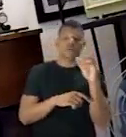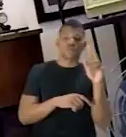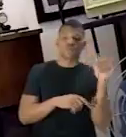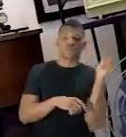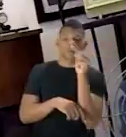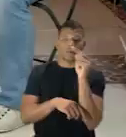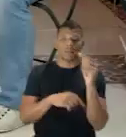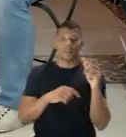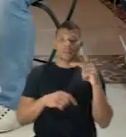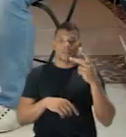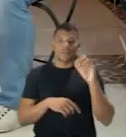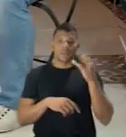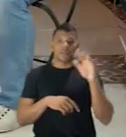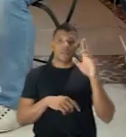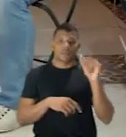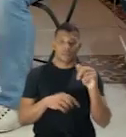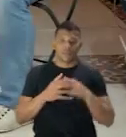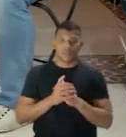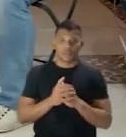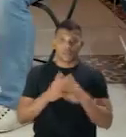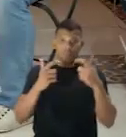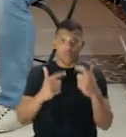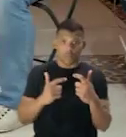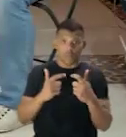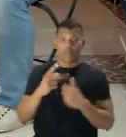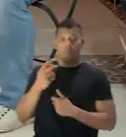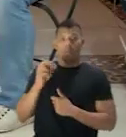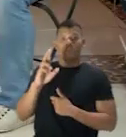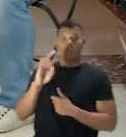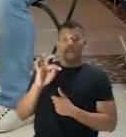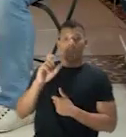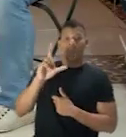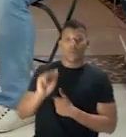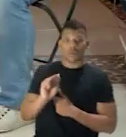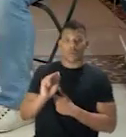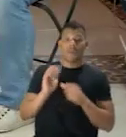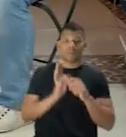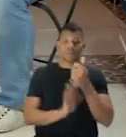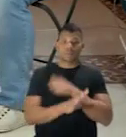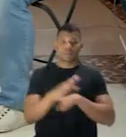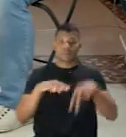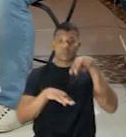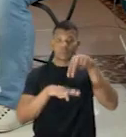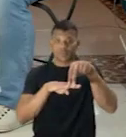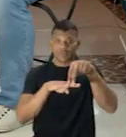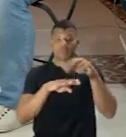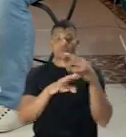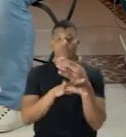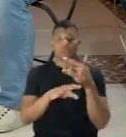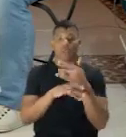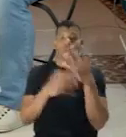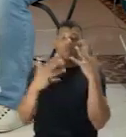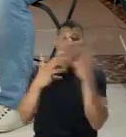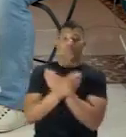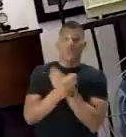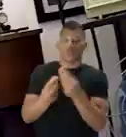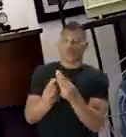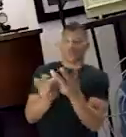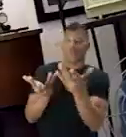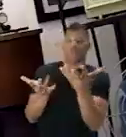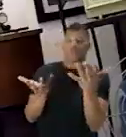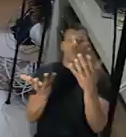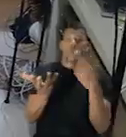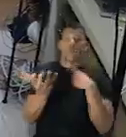branco azul da poeira. Foi na Portela que se deu a aparição.